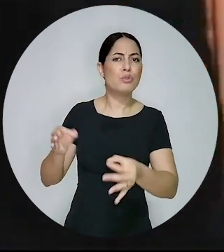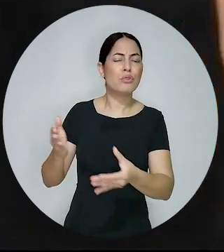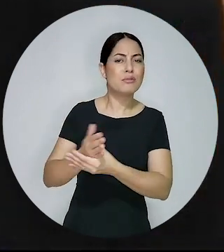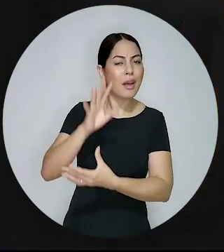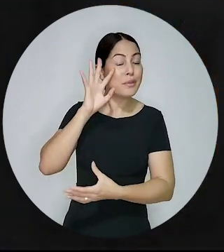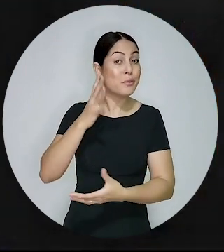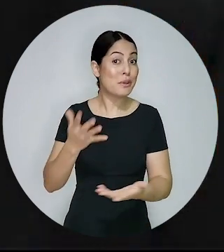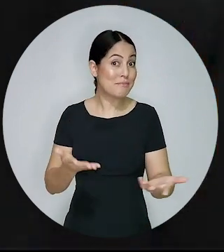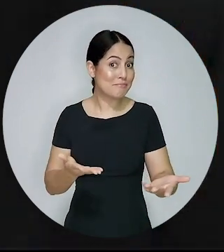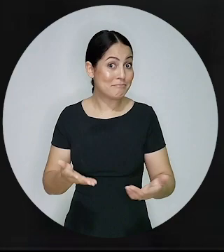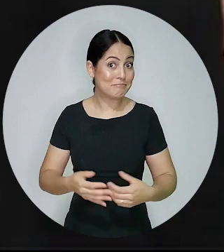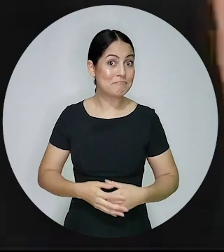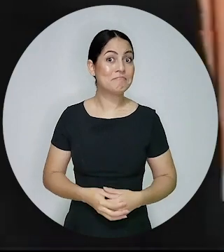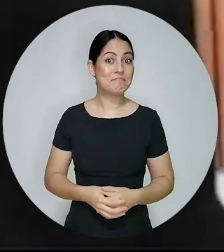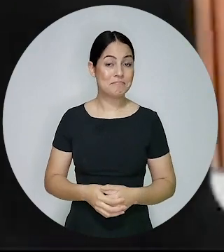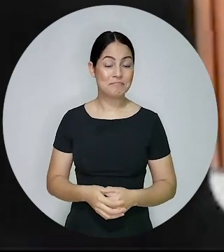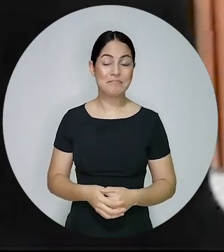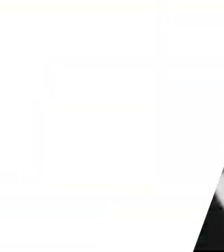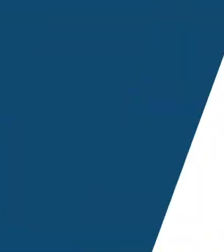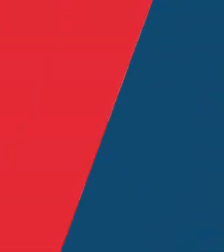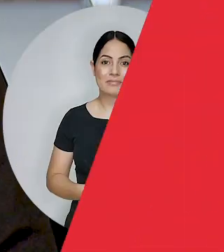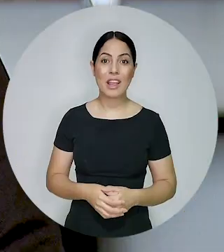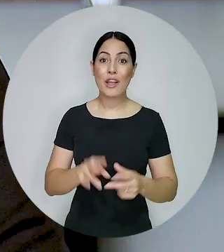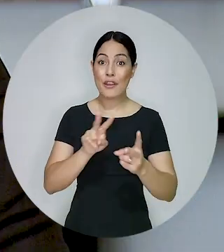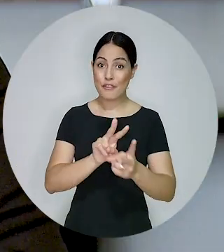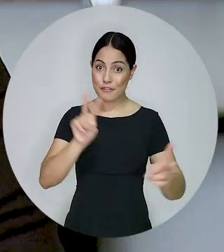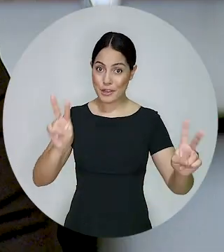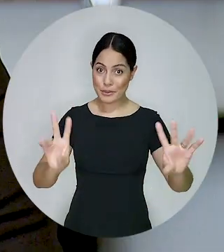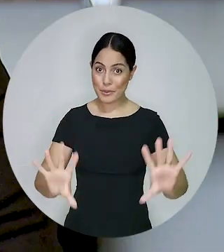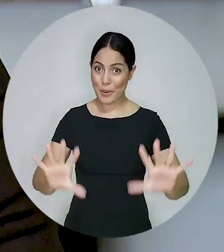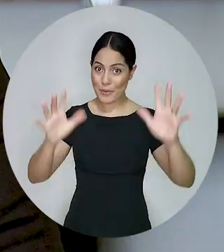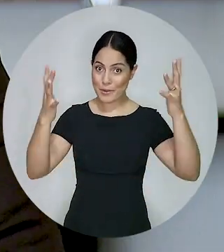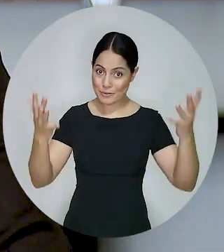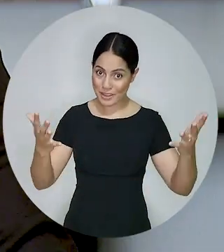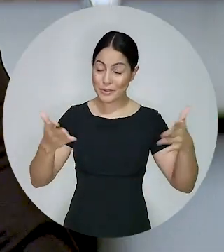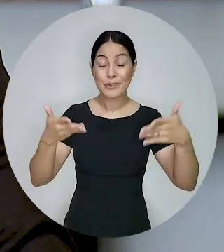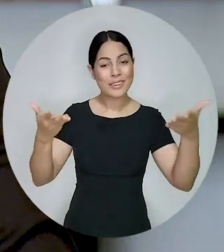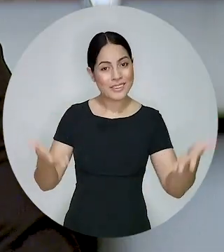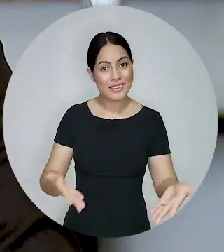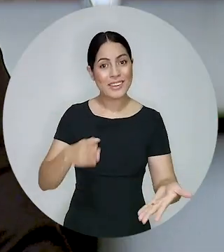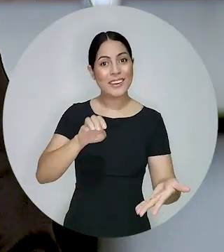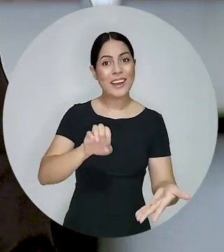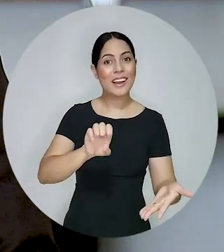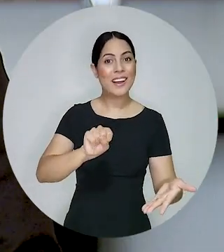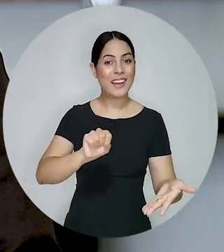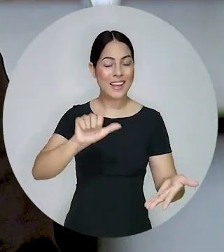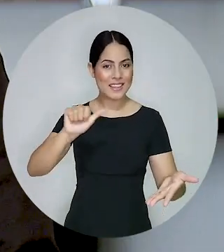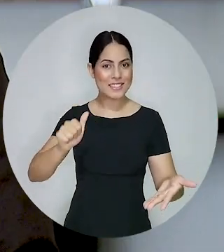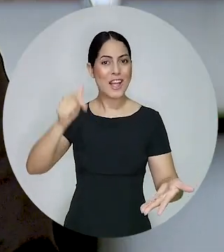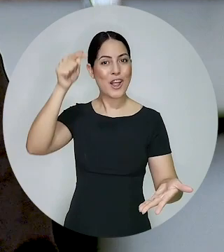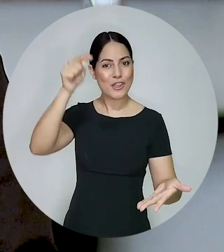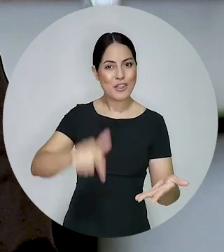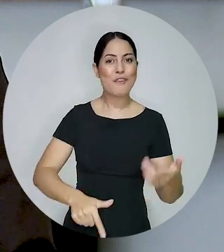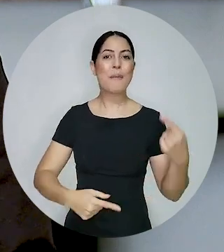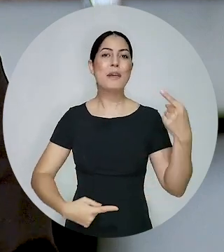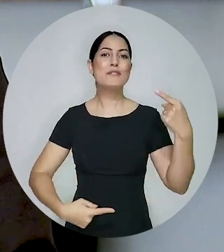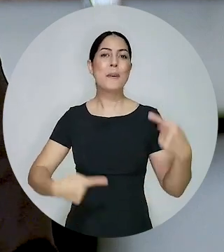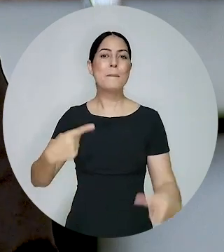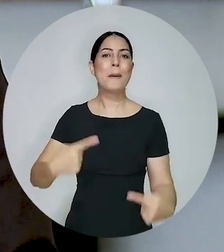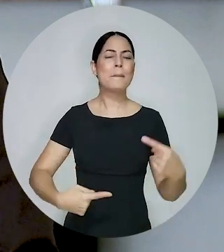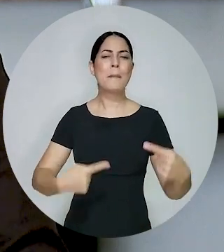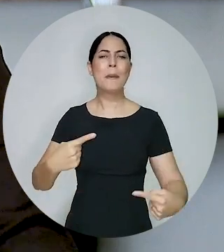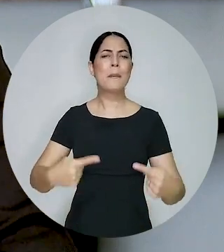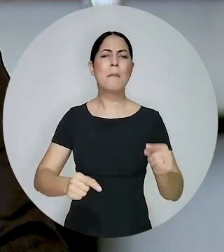para dar conta da demanda do judiciário? Ainda falando em evento virtual, a Escola Superior de Advocacia